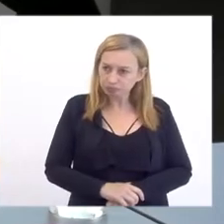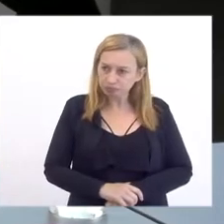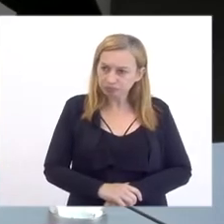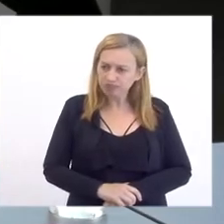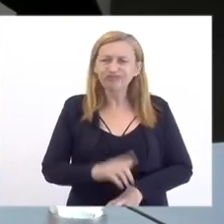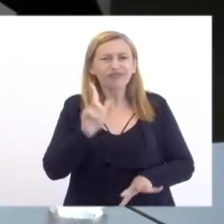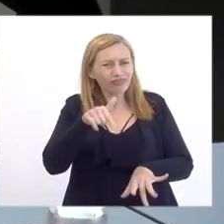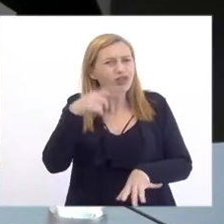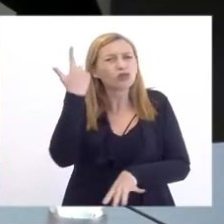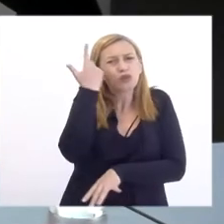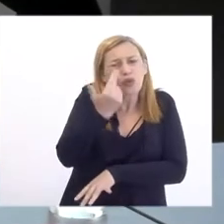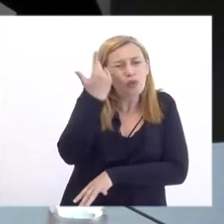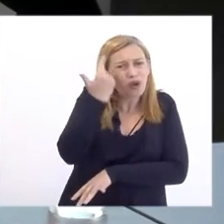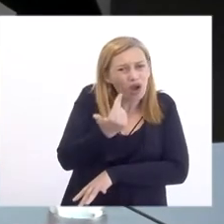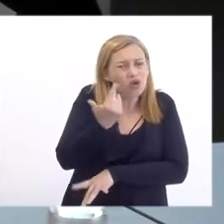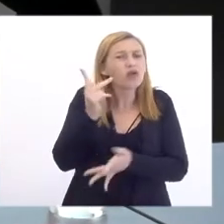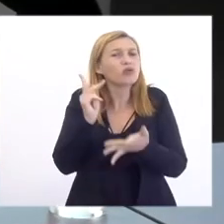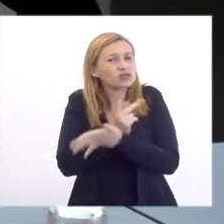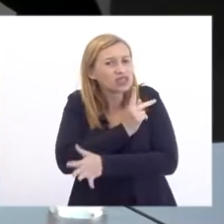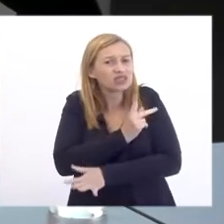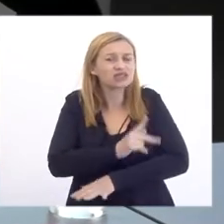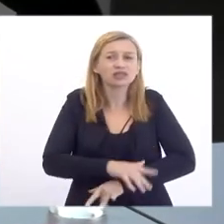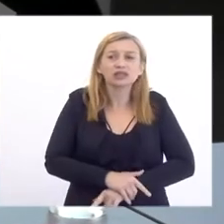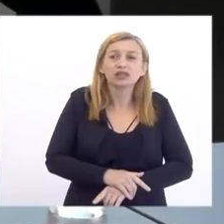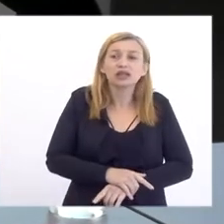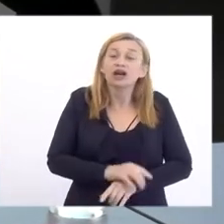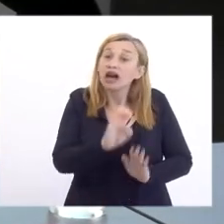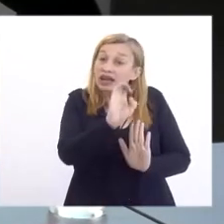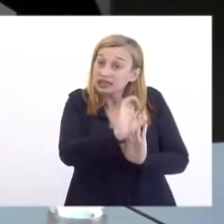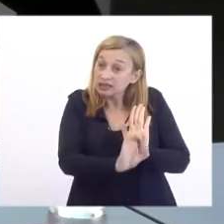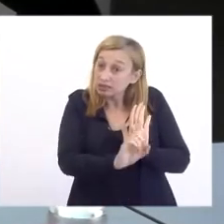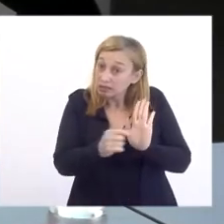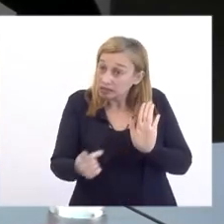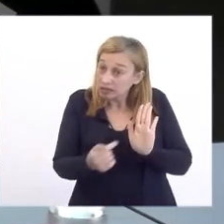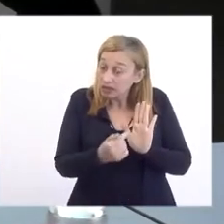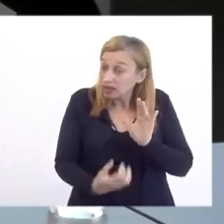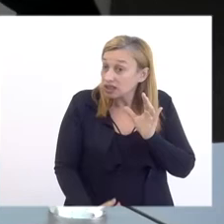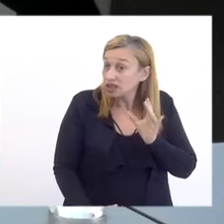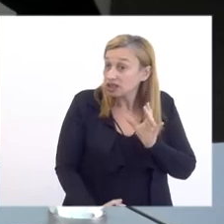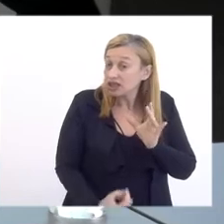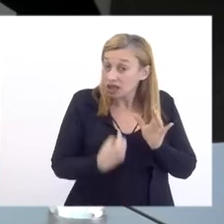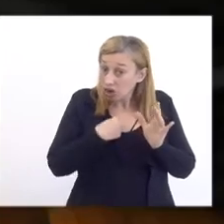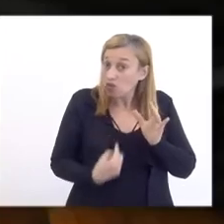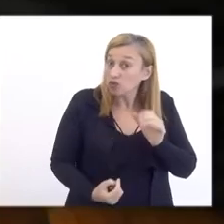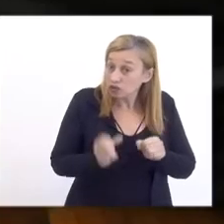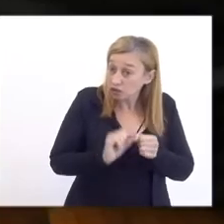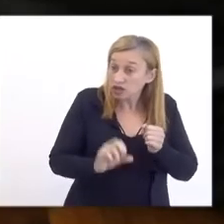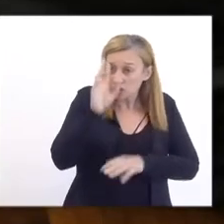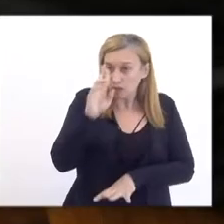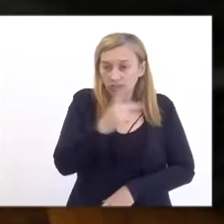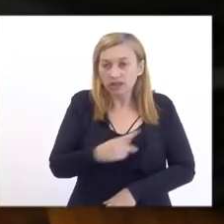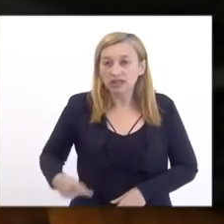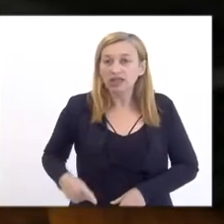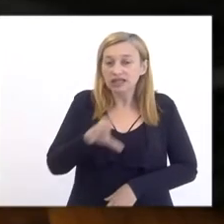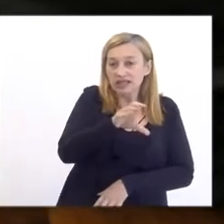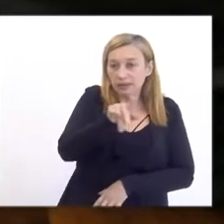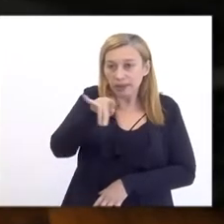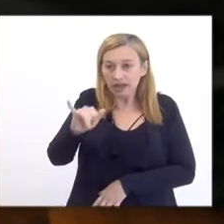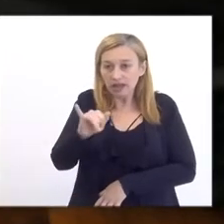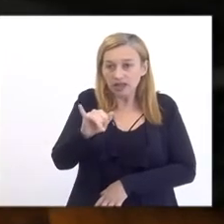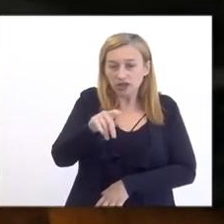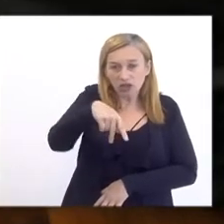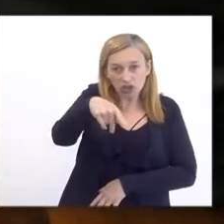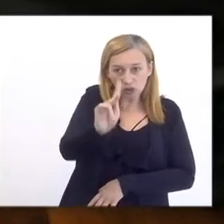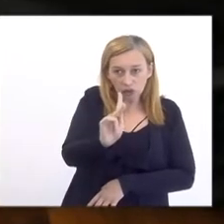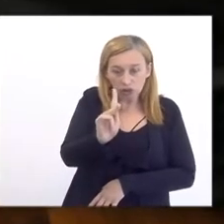É normal que isso aconteça. As emendas que fiz, senhor presidente, porque essa é a CPI do Quinoplac,